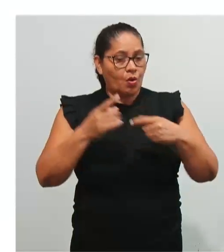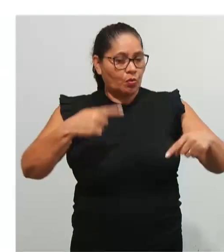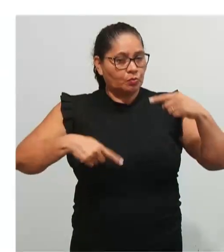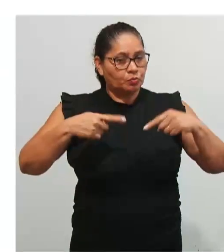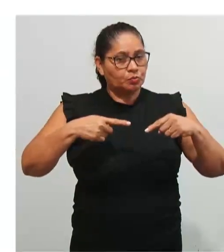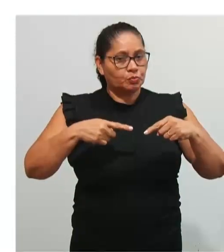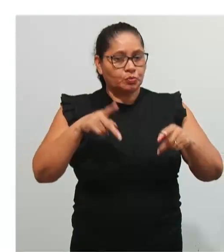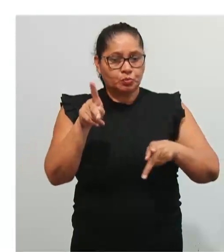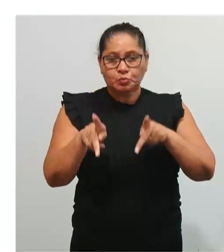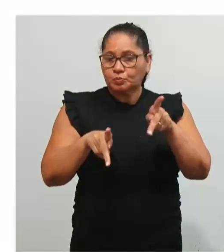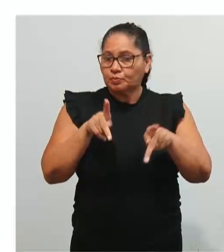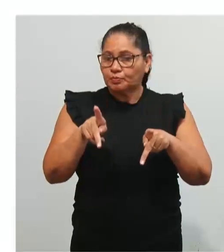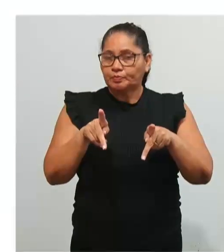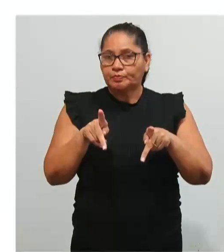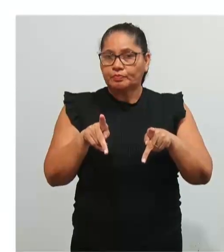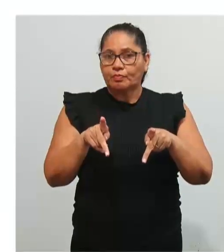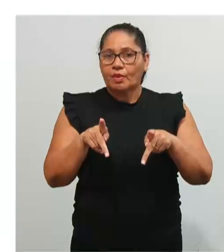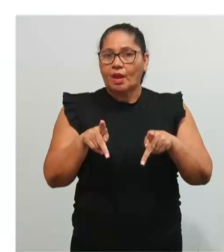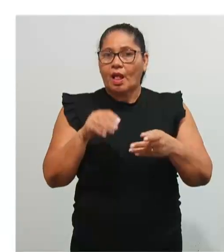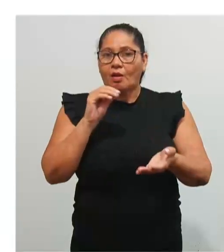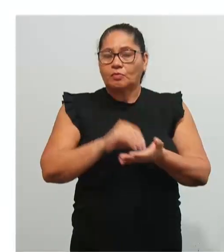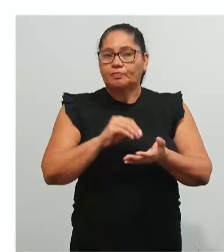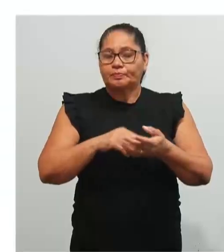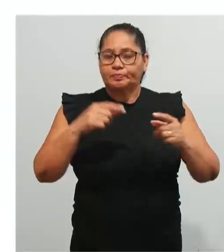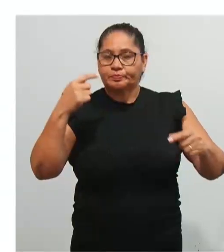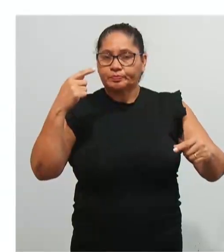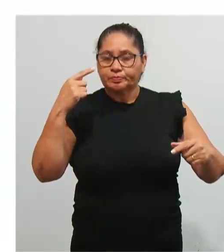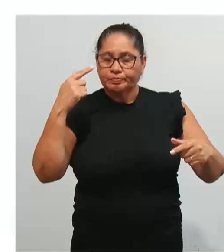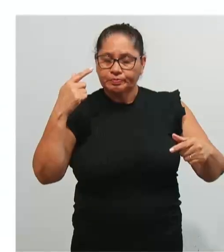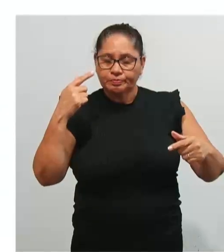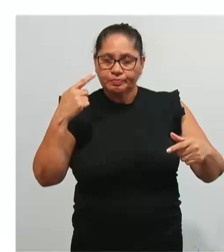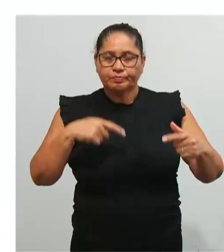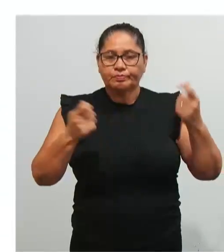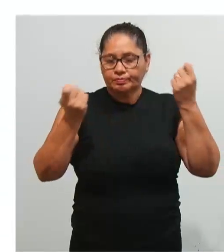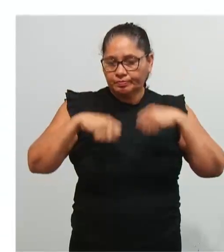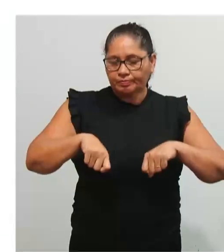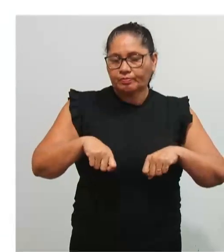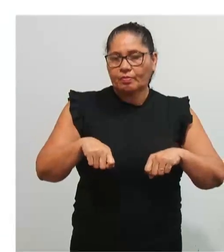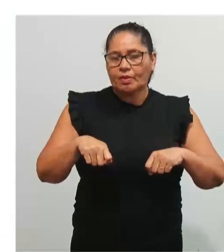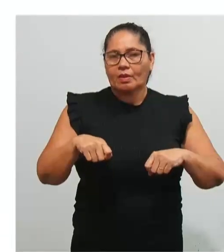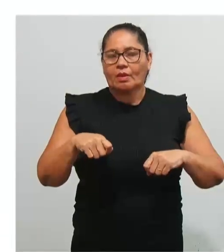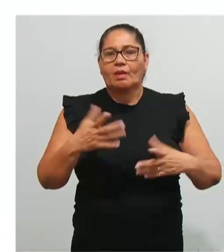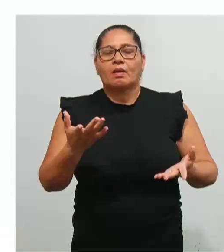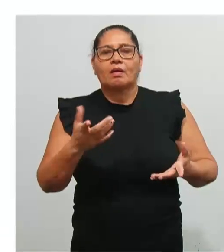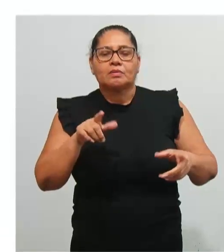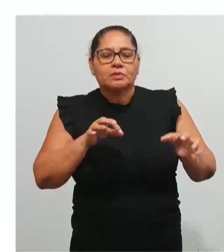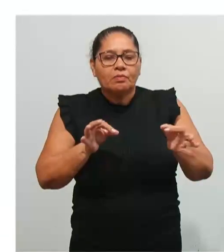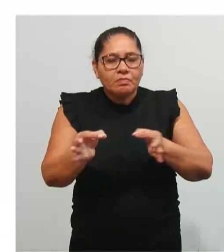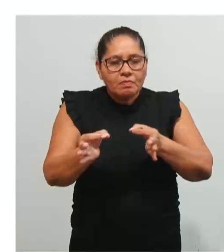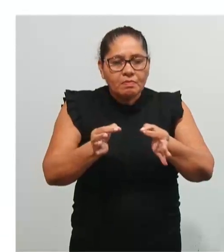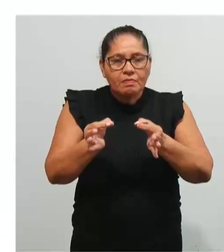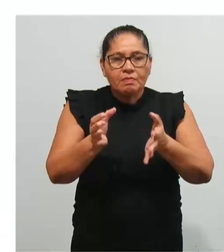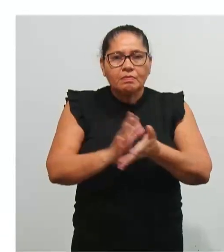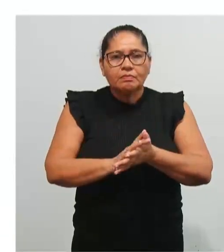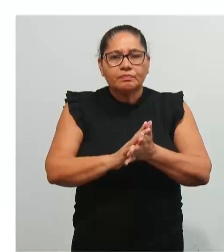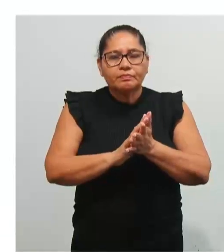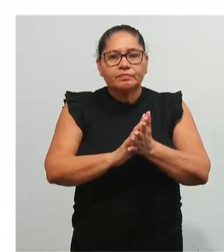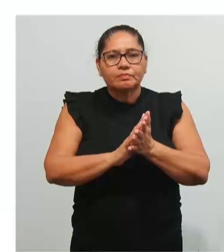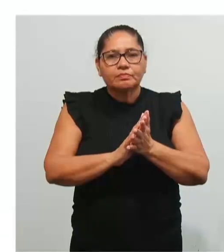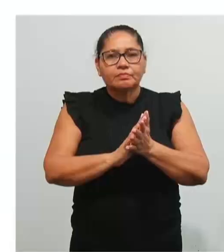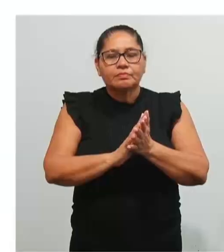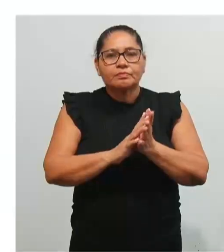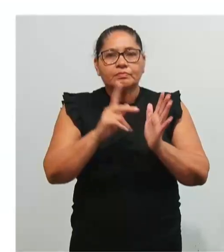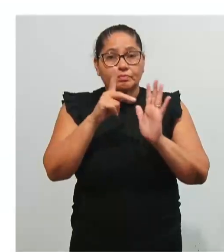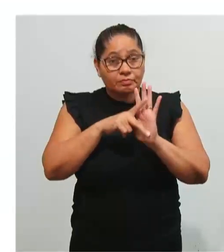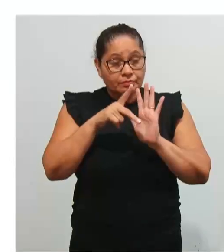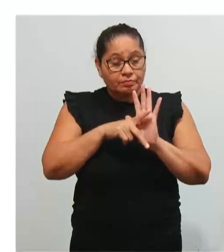popular, mas falta de capacidade técnica operacional. O texto da